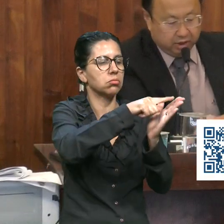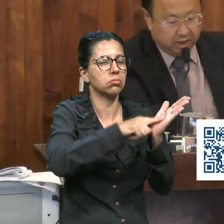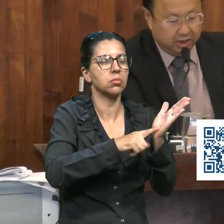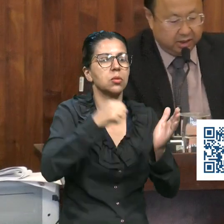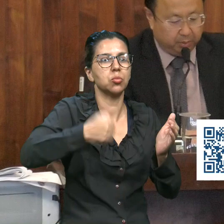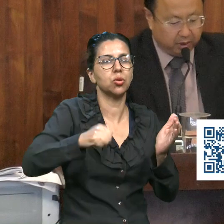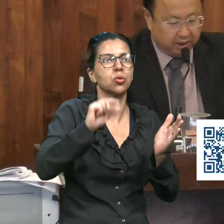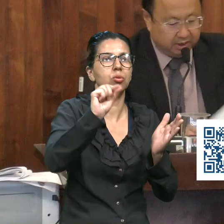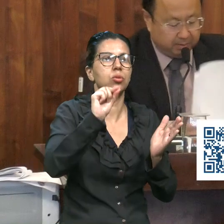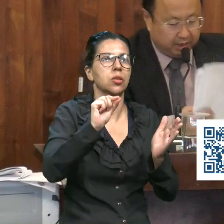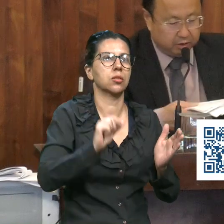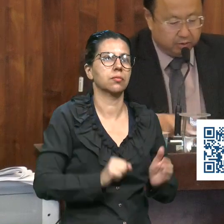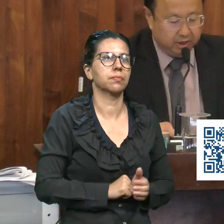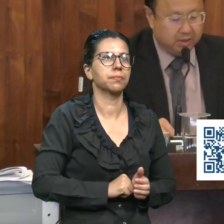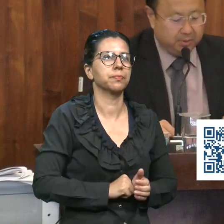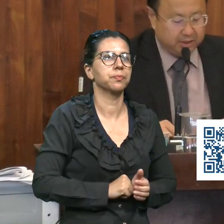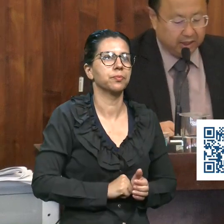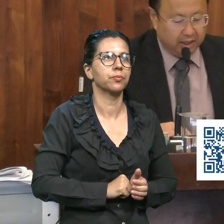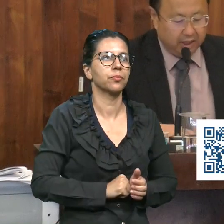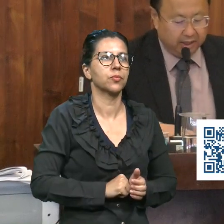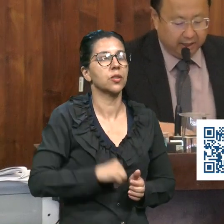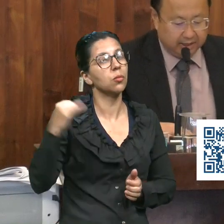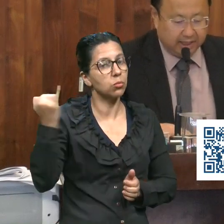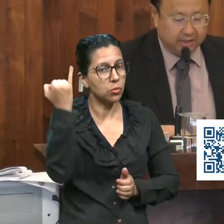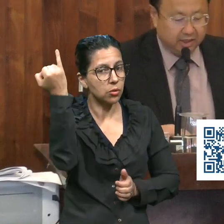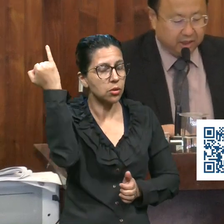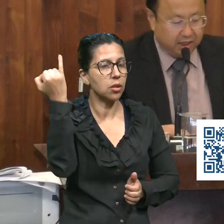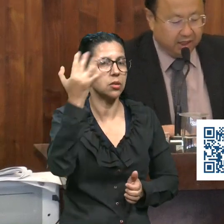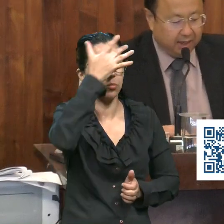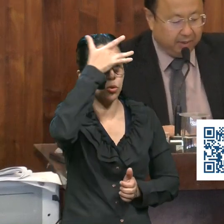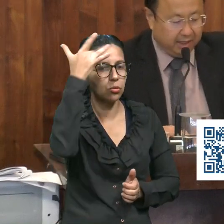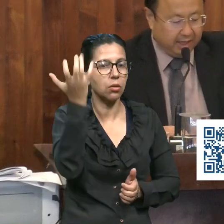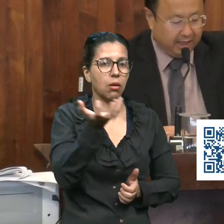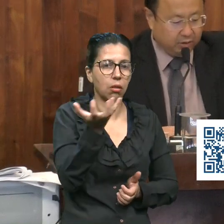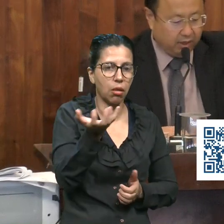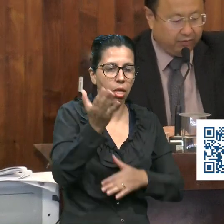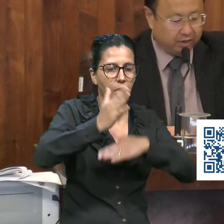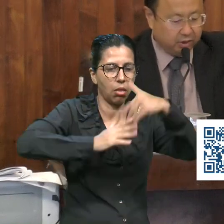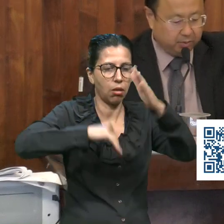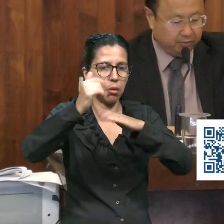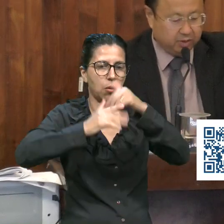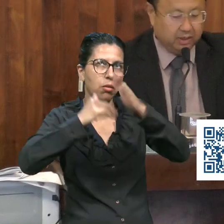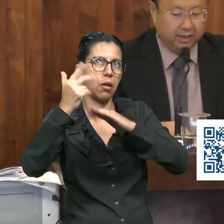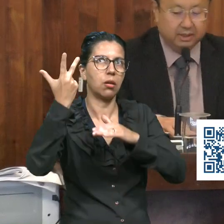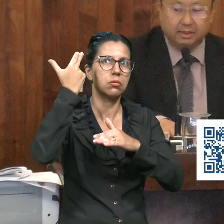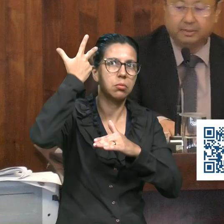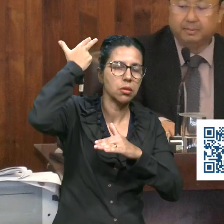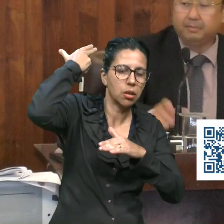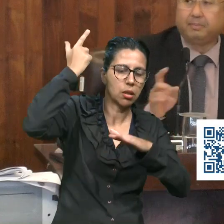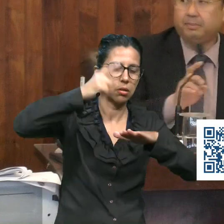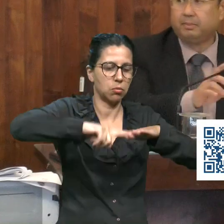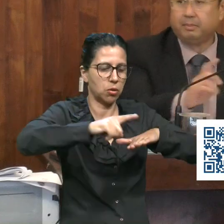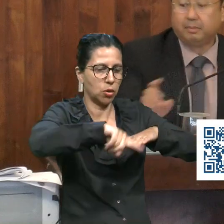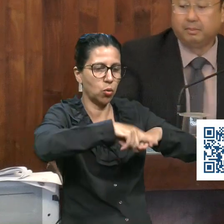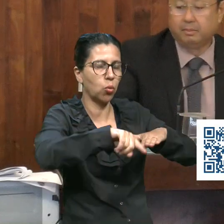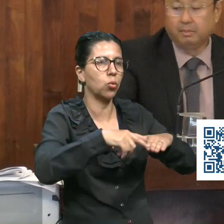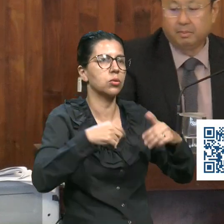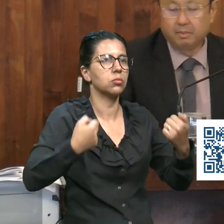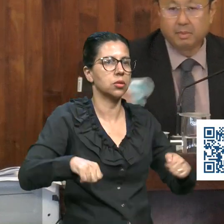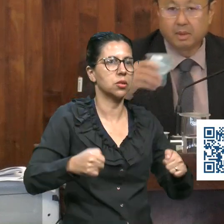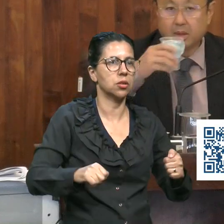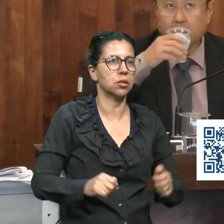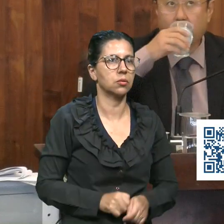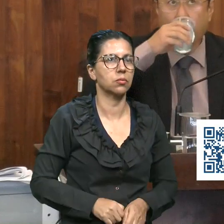são de grande importância para os munícipes interessados em adquirir habilidade e qualificações profissionais.